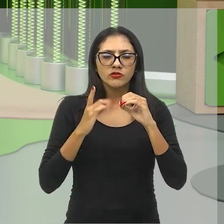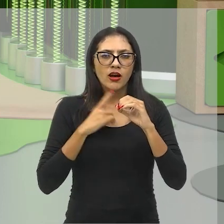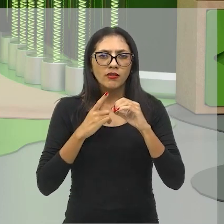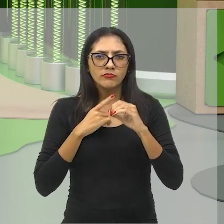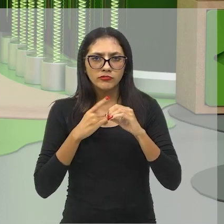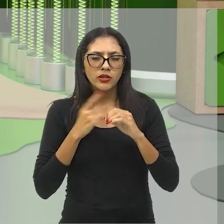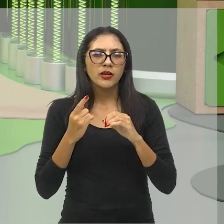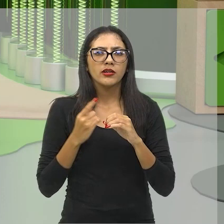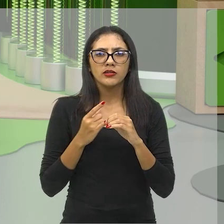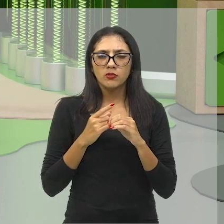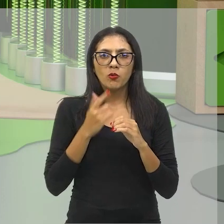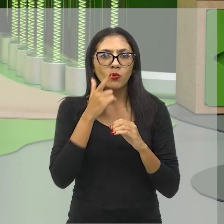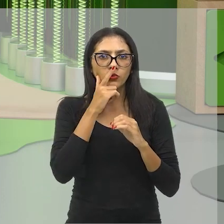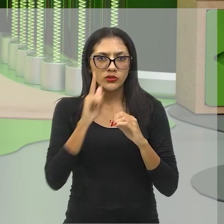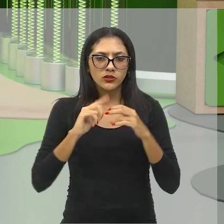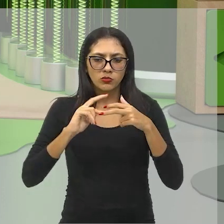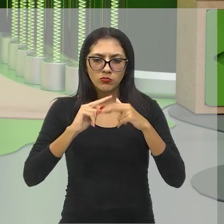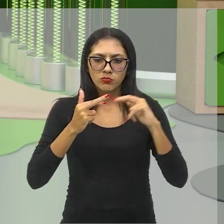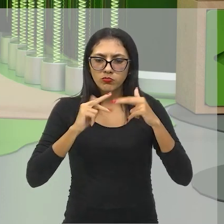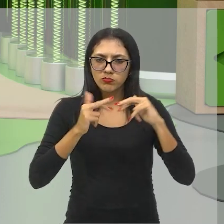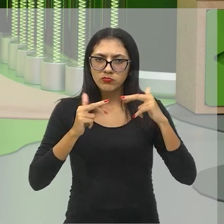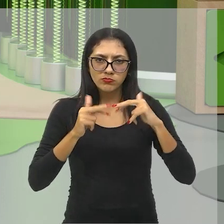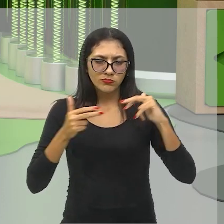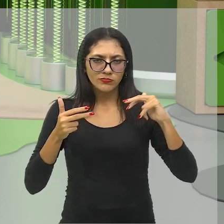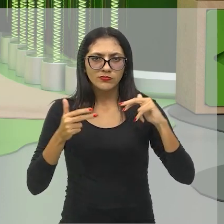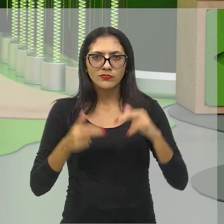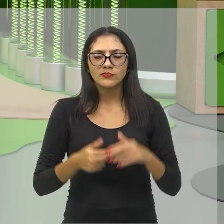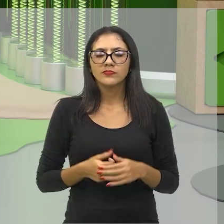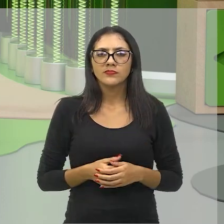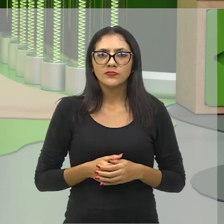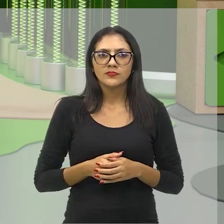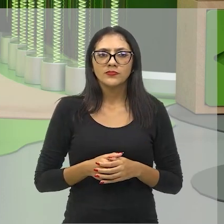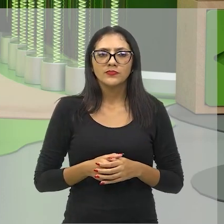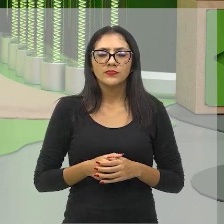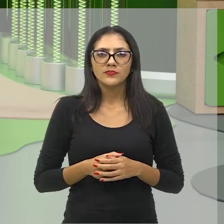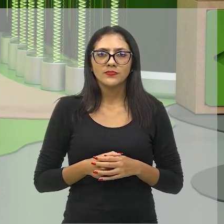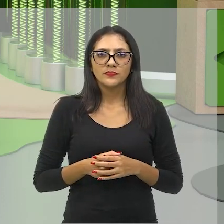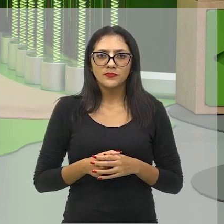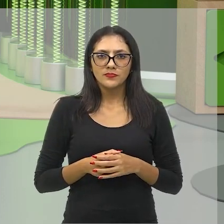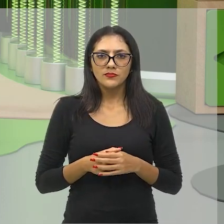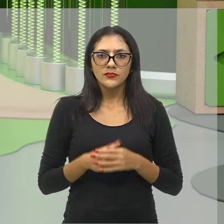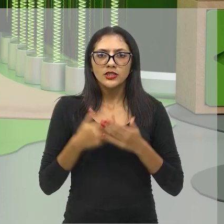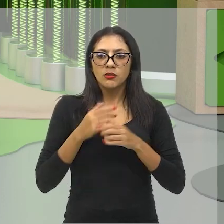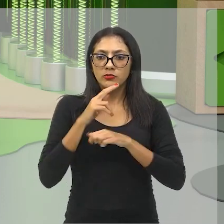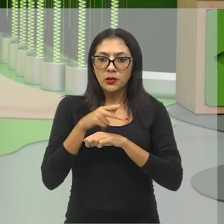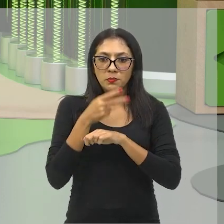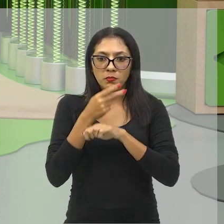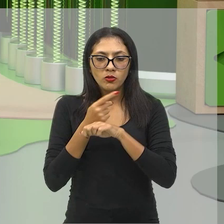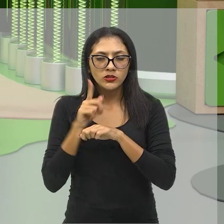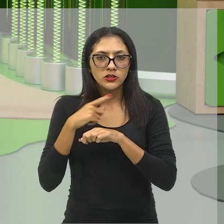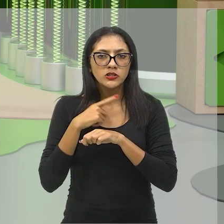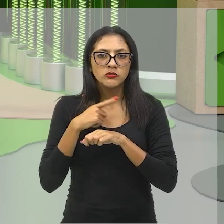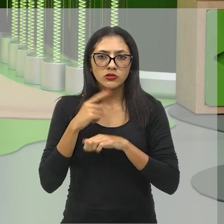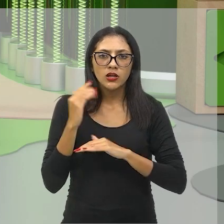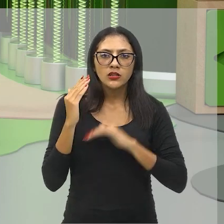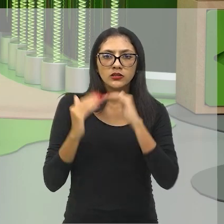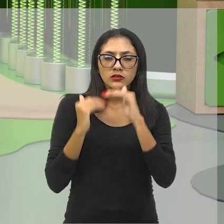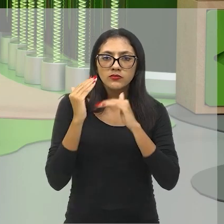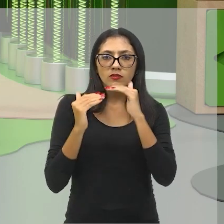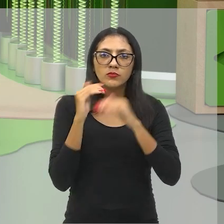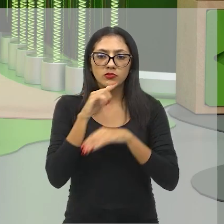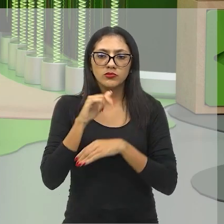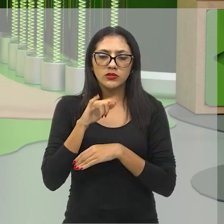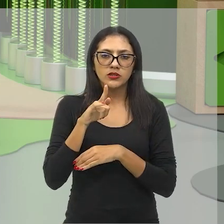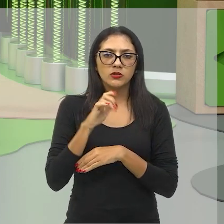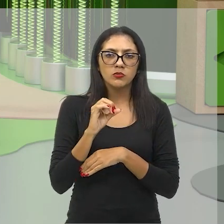deu certo, vai acontecer então a fertilização. Então, a partir daí, nós vamos ter o desenvolvimento, né, do zigoto, a